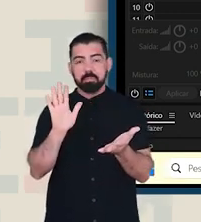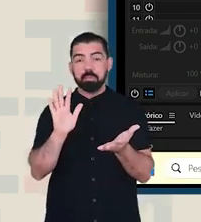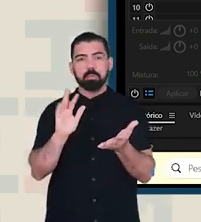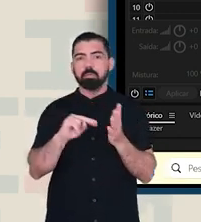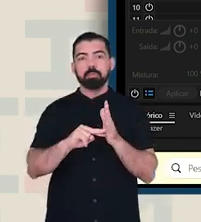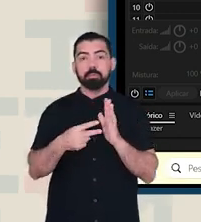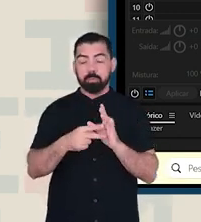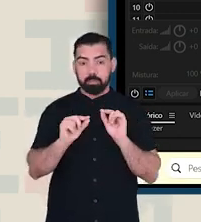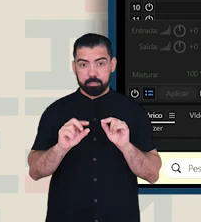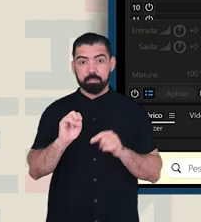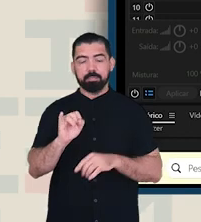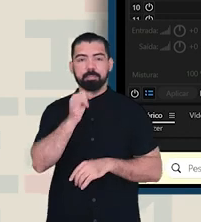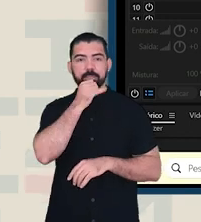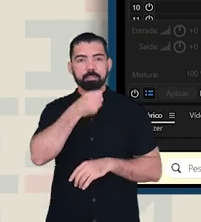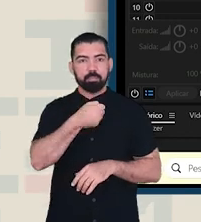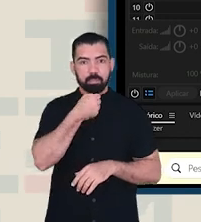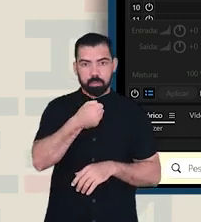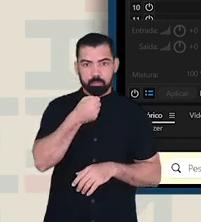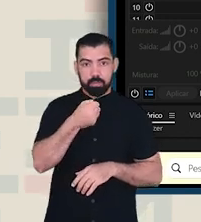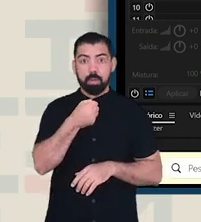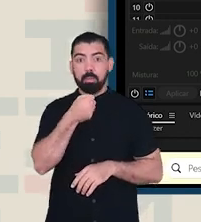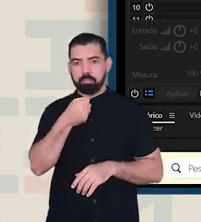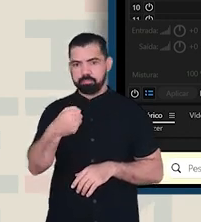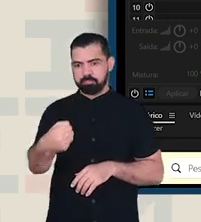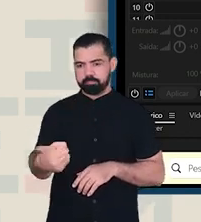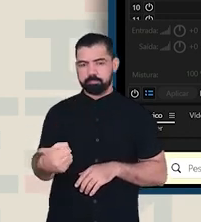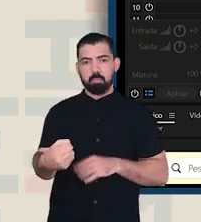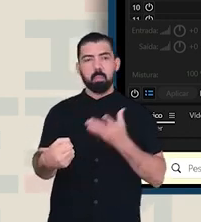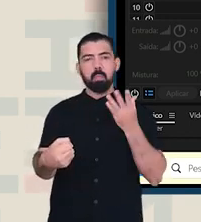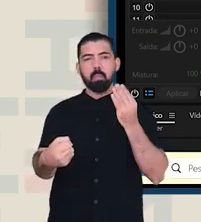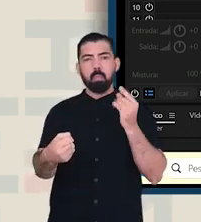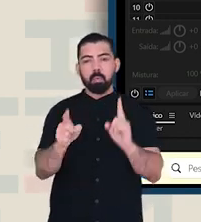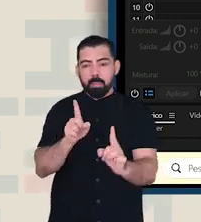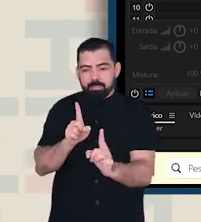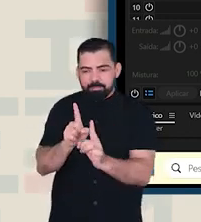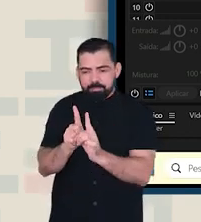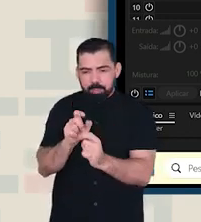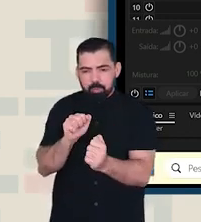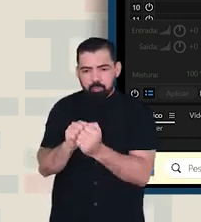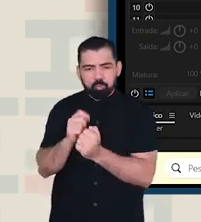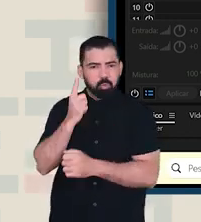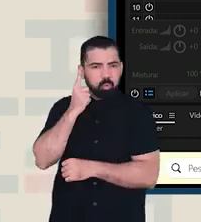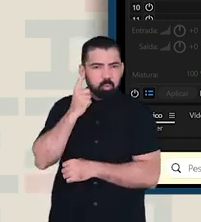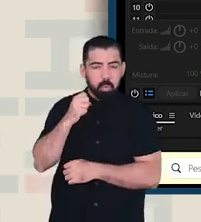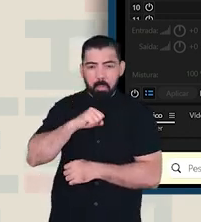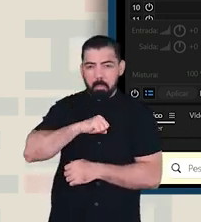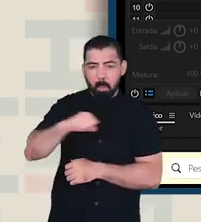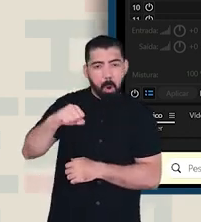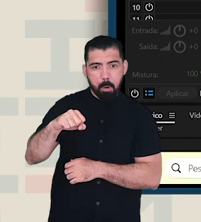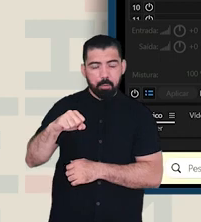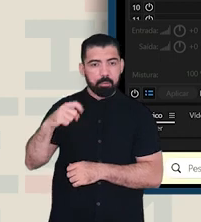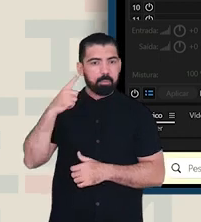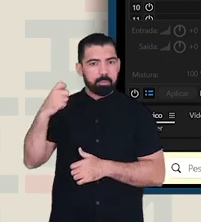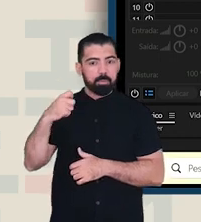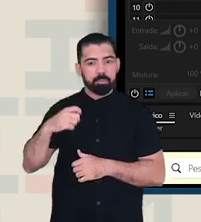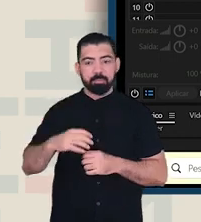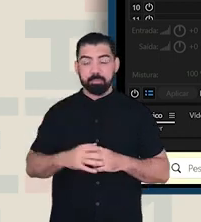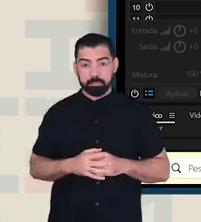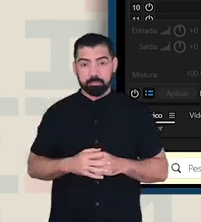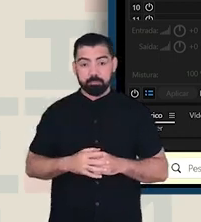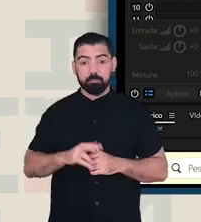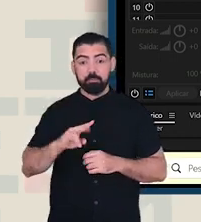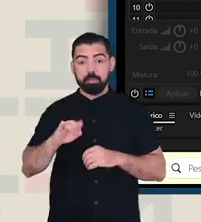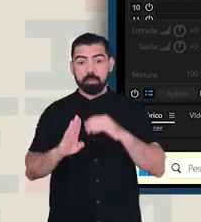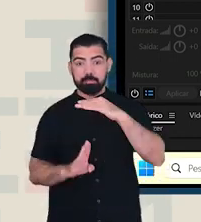Se eu estou com o microfone muito perto de um som que vai ser muito forte, esse som vai passar